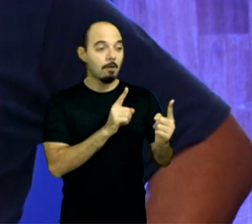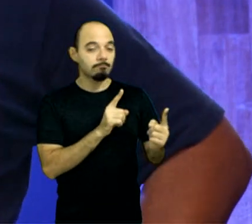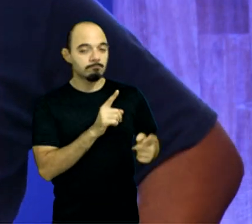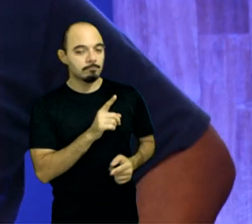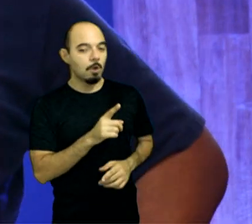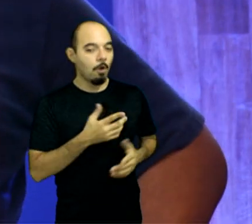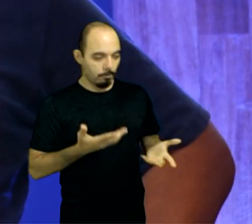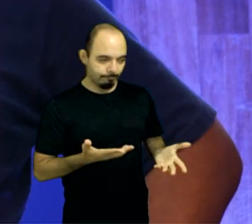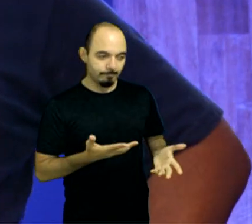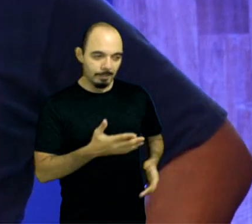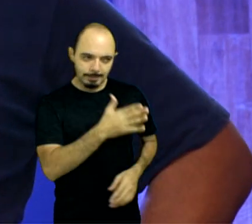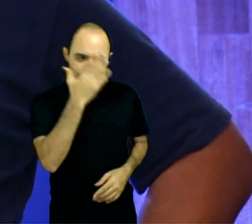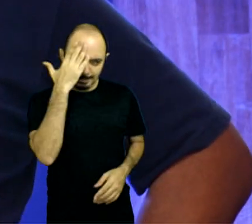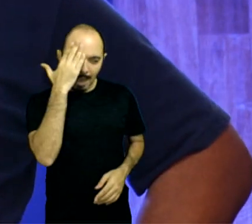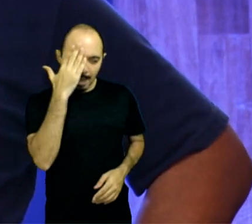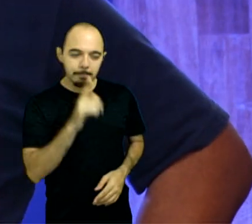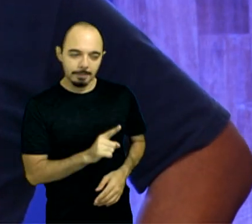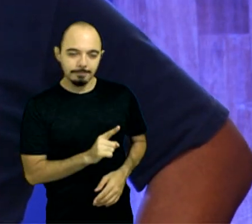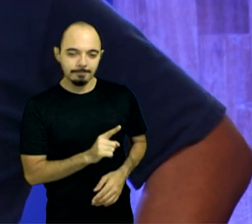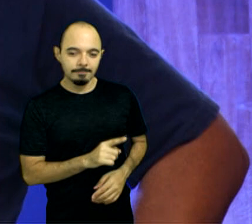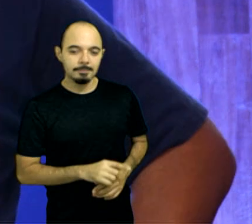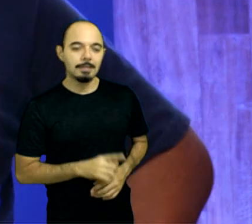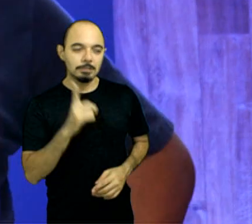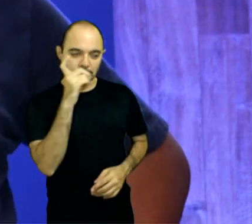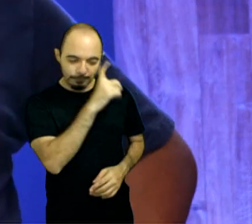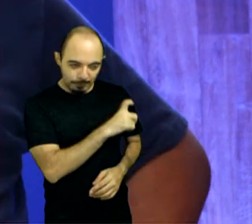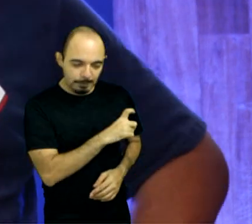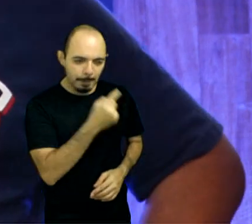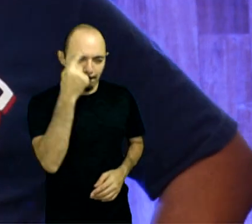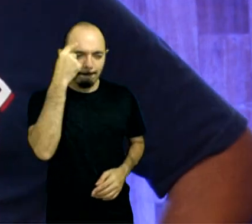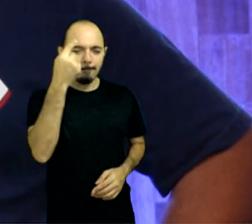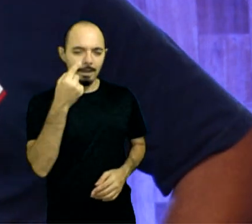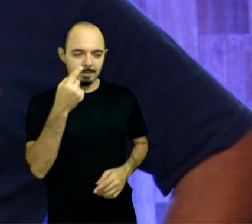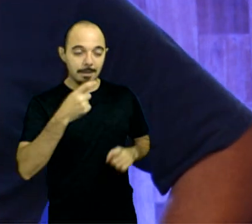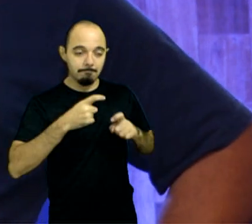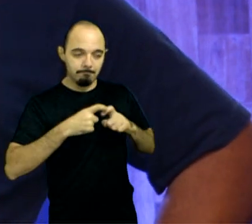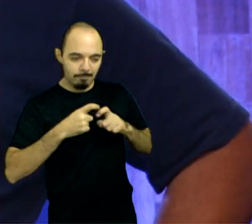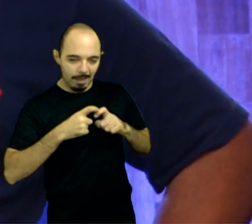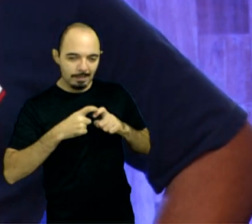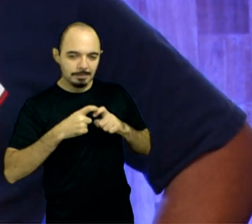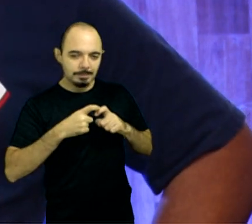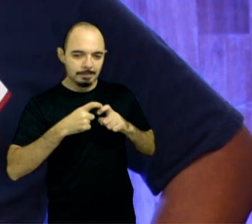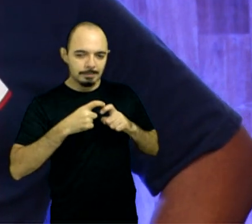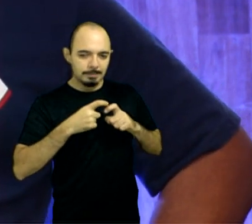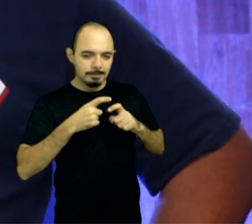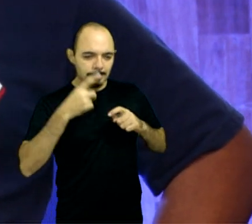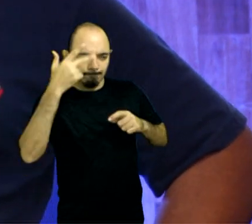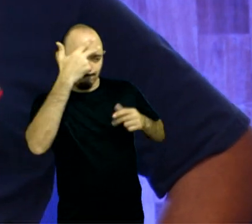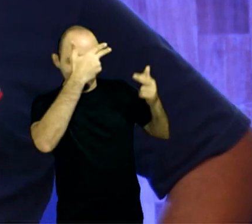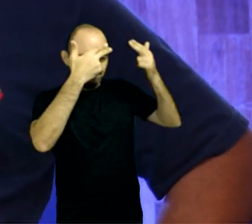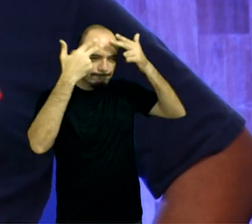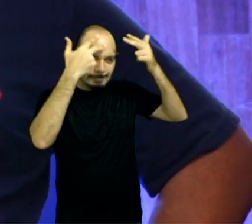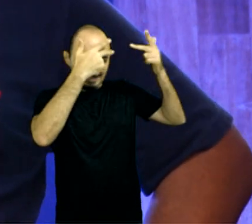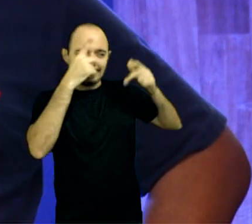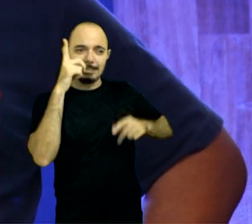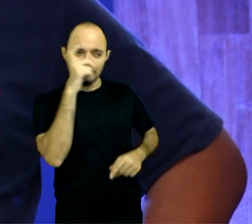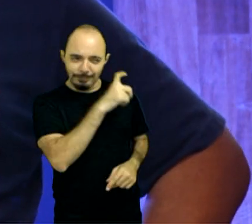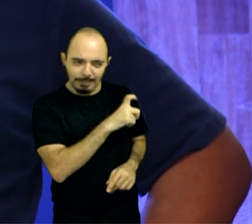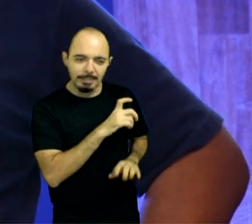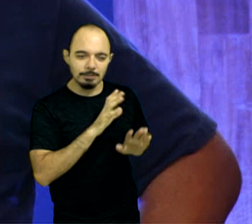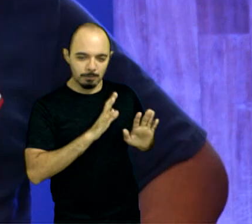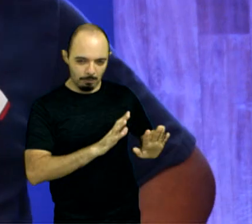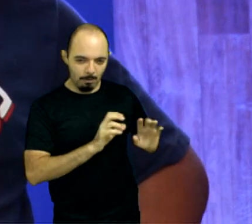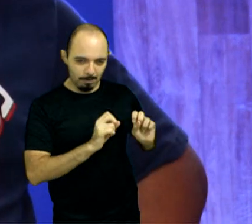Você saber que alguém vai abrir sua cabeça e vai mexer lá dentro, né? Não é fácil, né? Mas foi escolha. Eu podia escolher